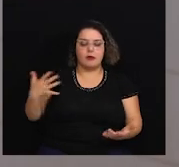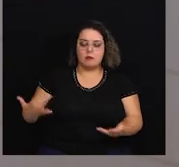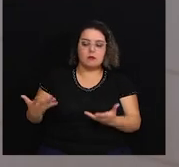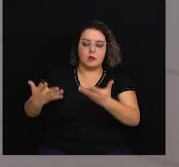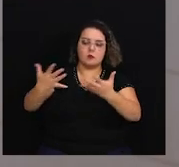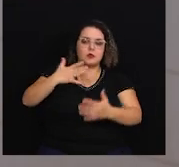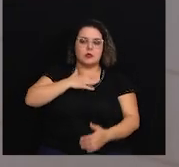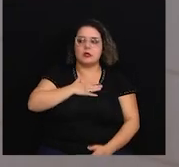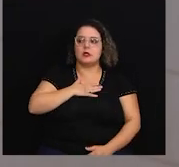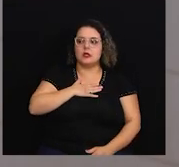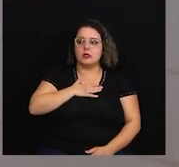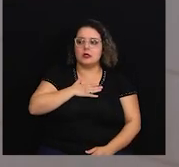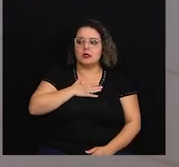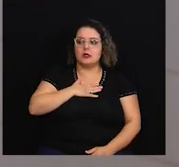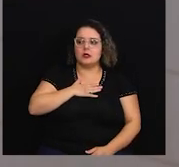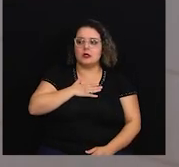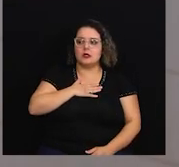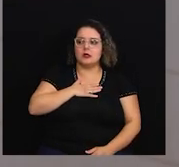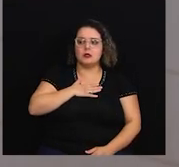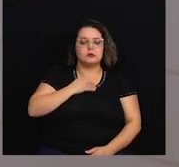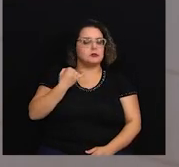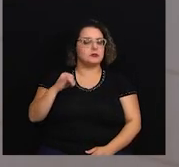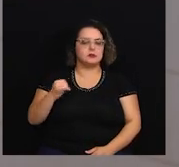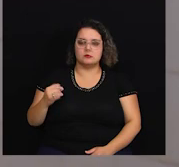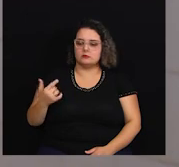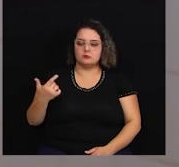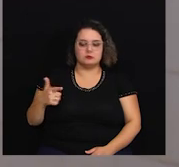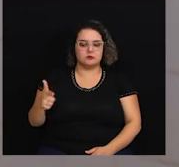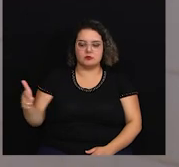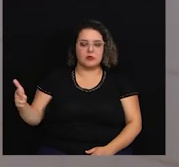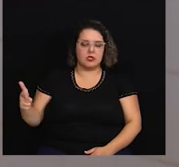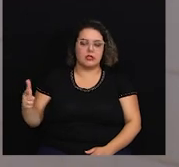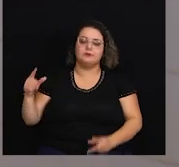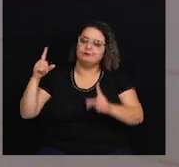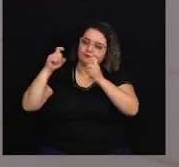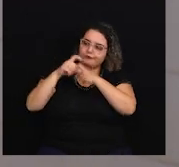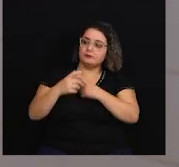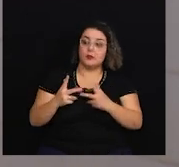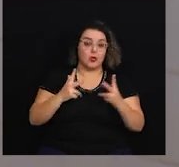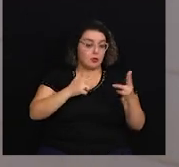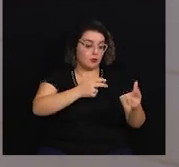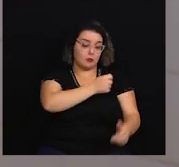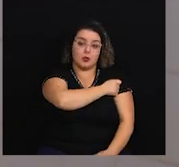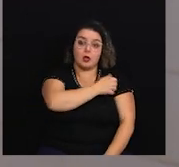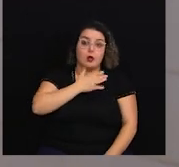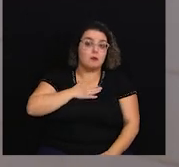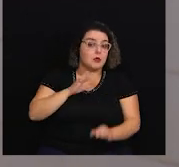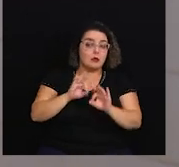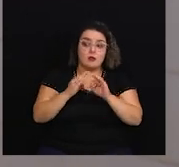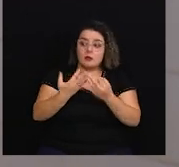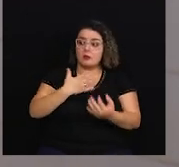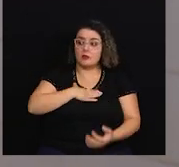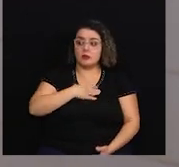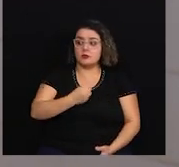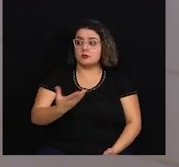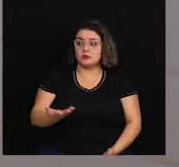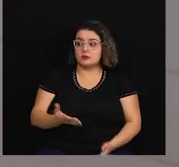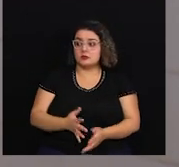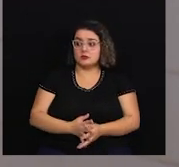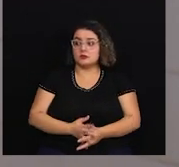tchau não se não tivesse ia ser difícil como os alunos os alunos são minha família meus filhos